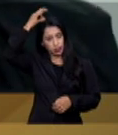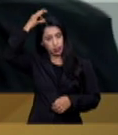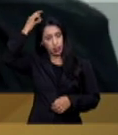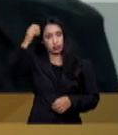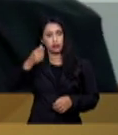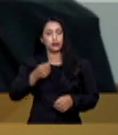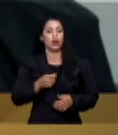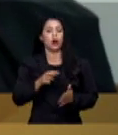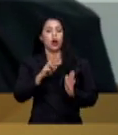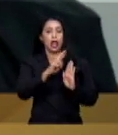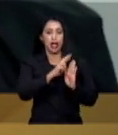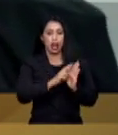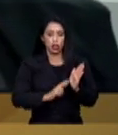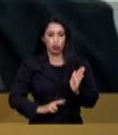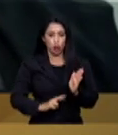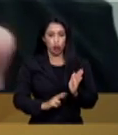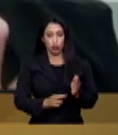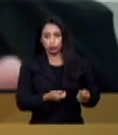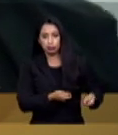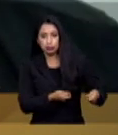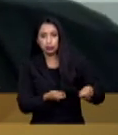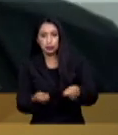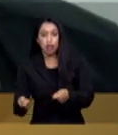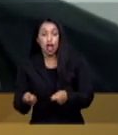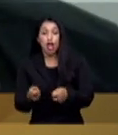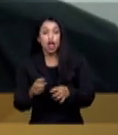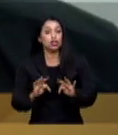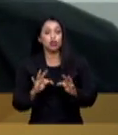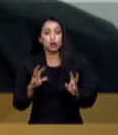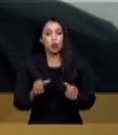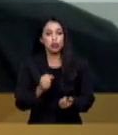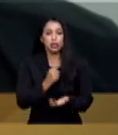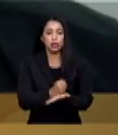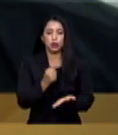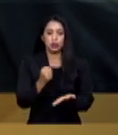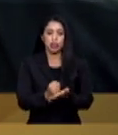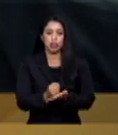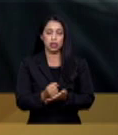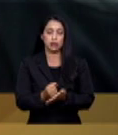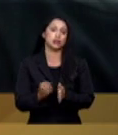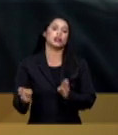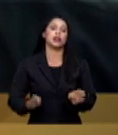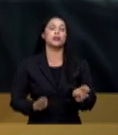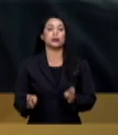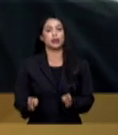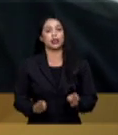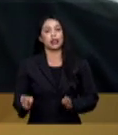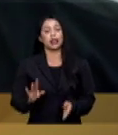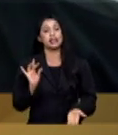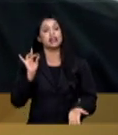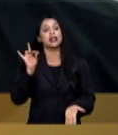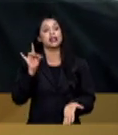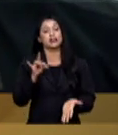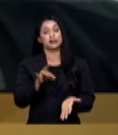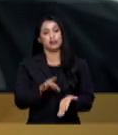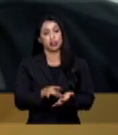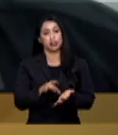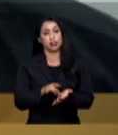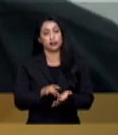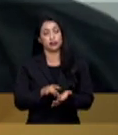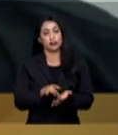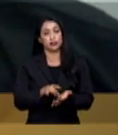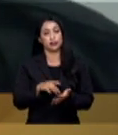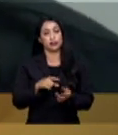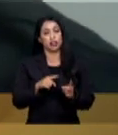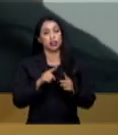encaminhar um relatório de todas as contratações temporárias efetivadas sob a égide